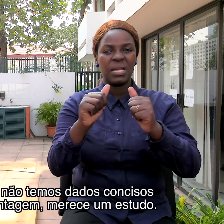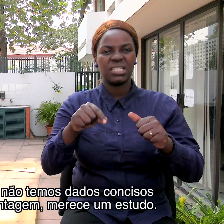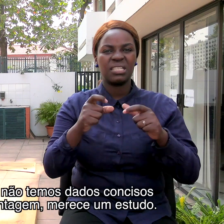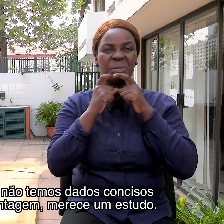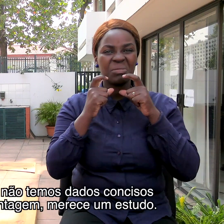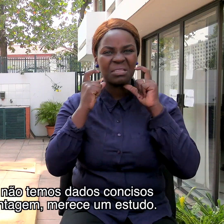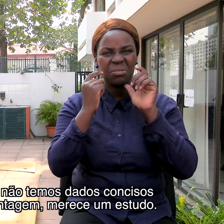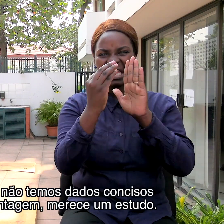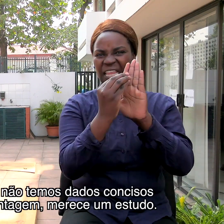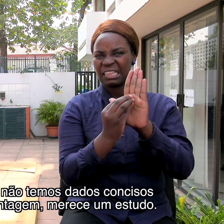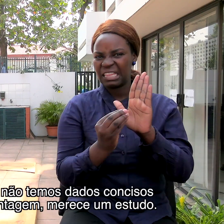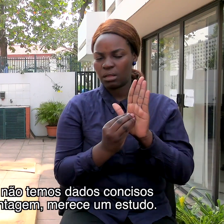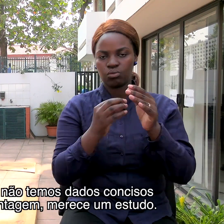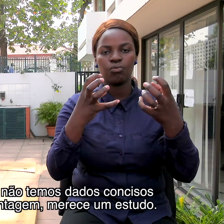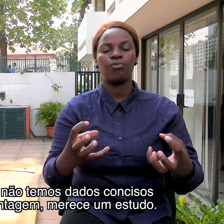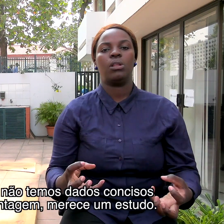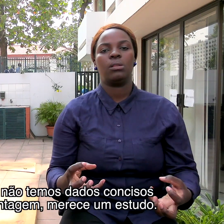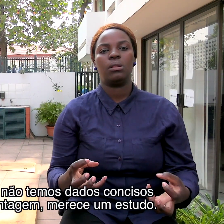dados concisos ainda